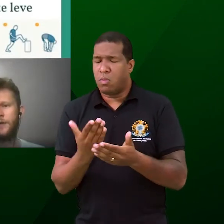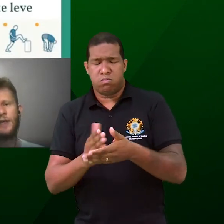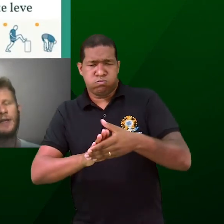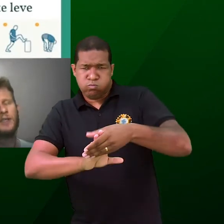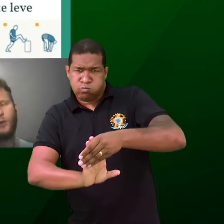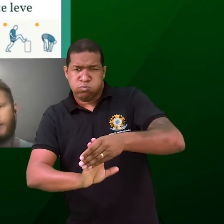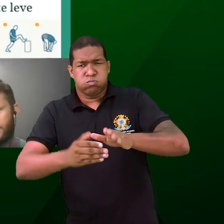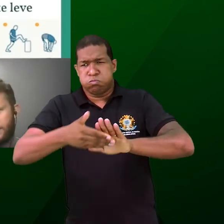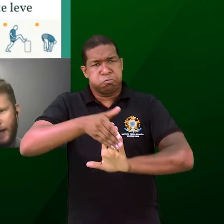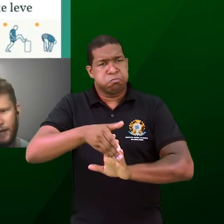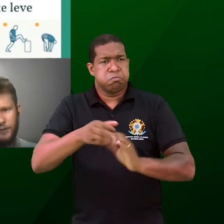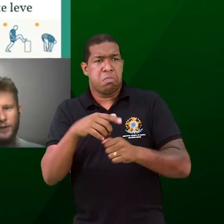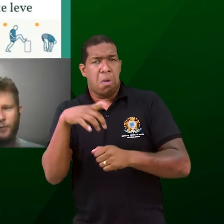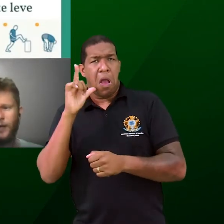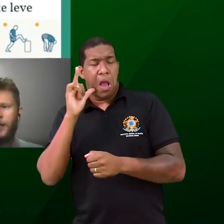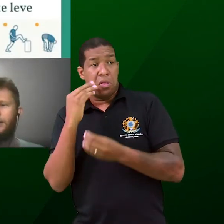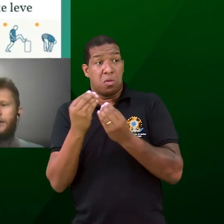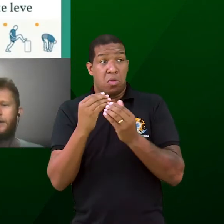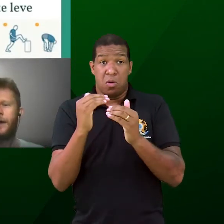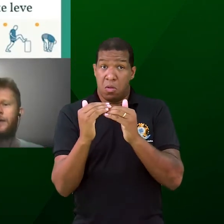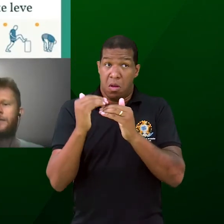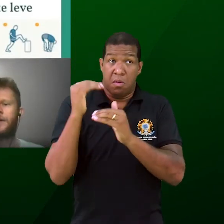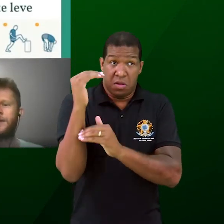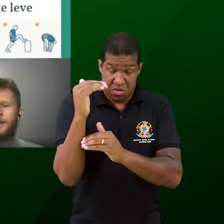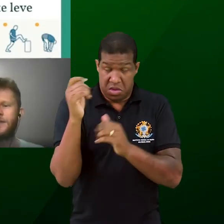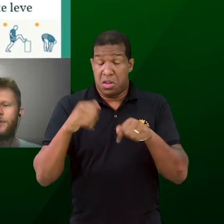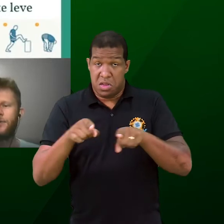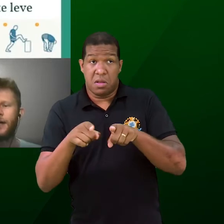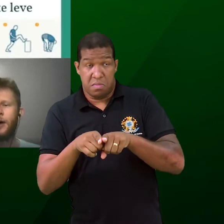inclinação, subida, descida, isso é muito